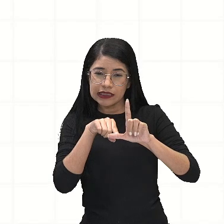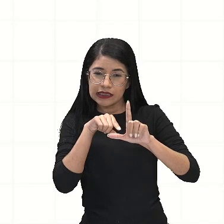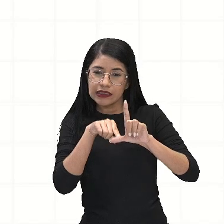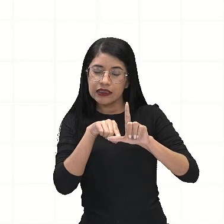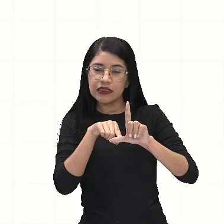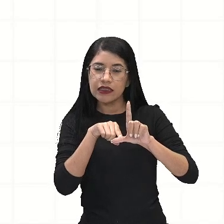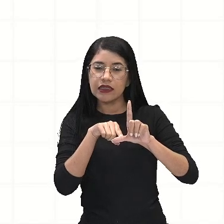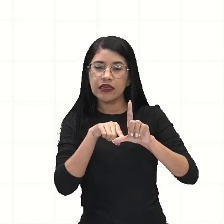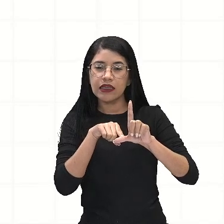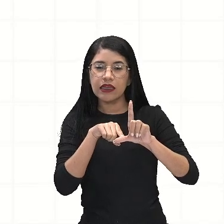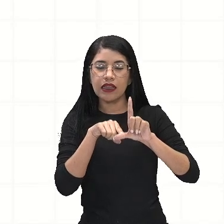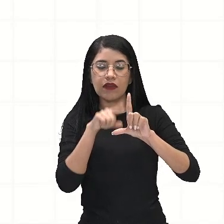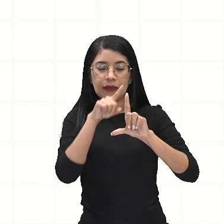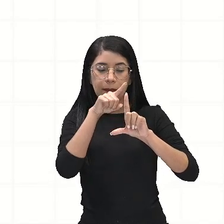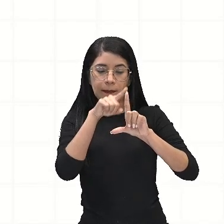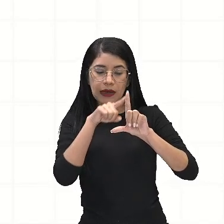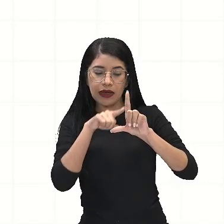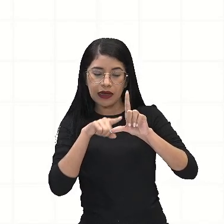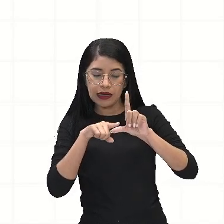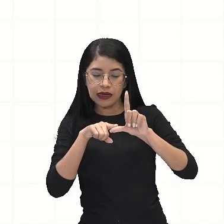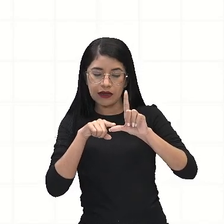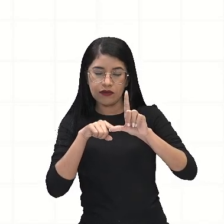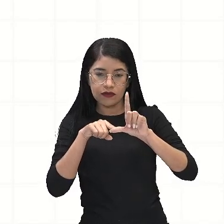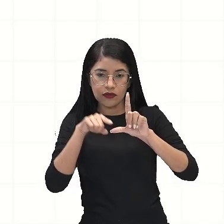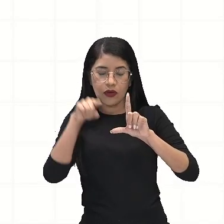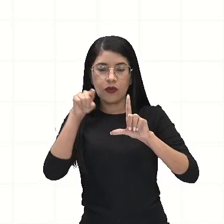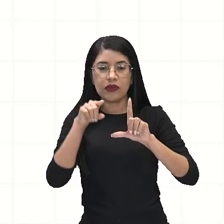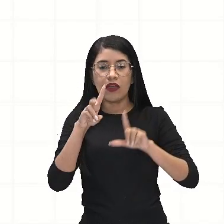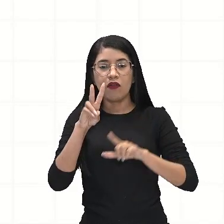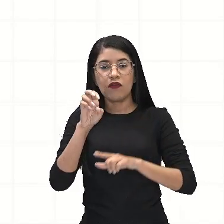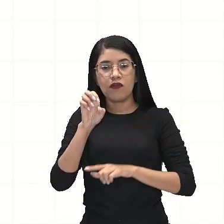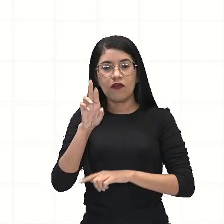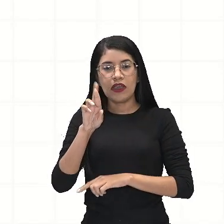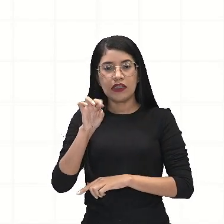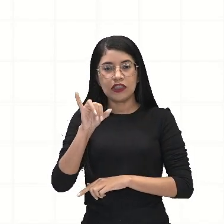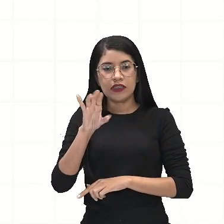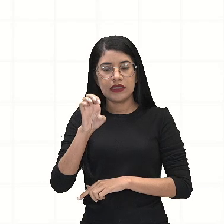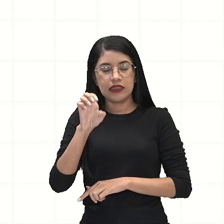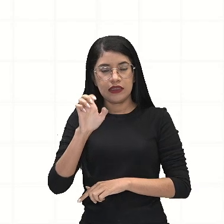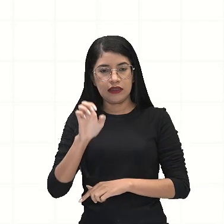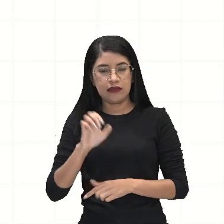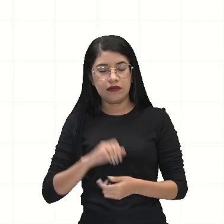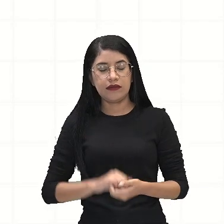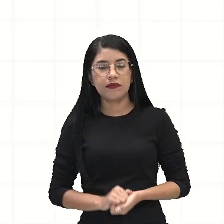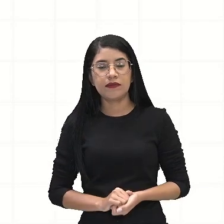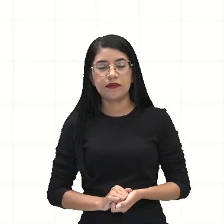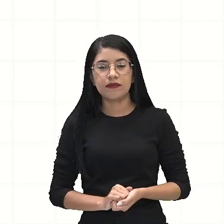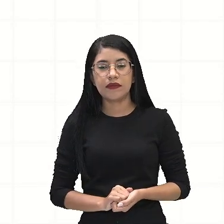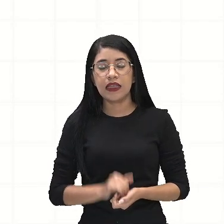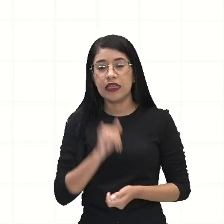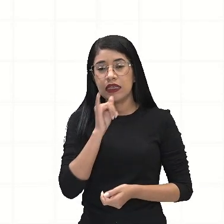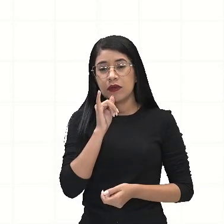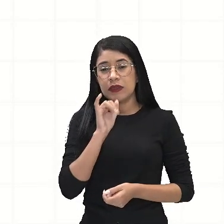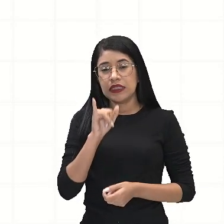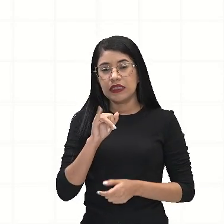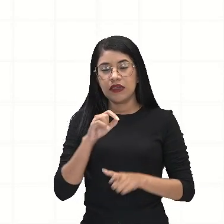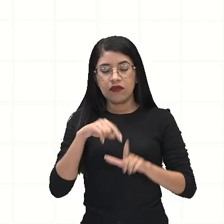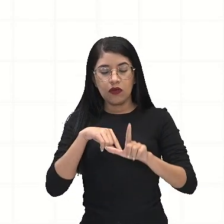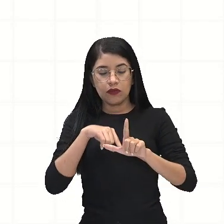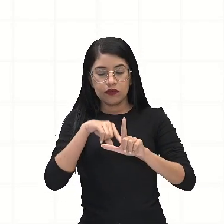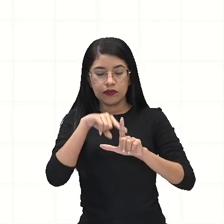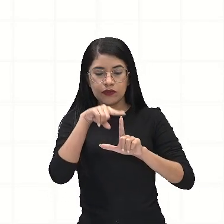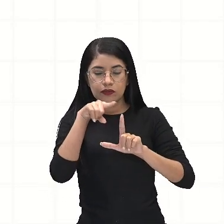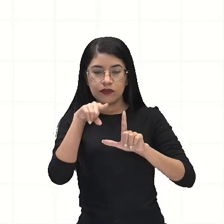muda o sentido dela, é conhecido como vértice, tá bom? Por exemplo, se a concavidade é voltada para cima, para